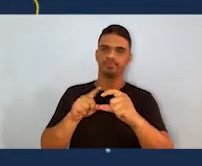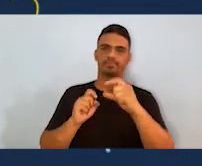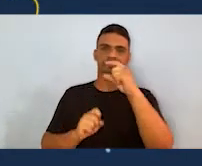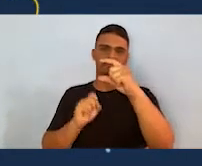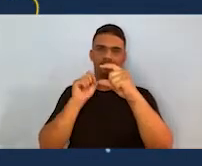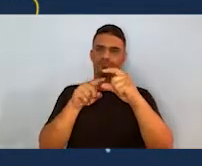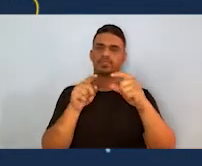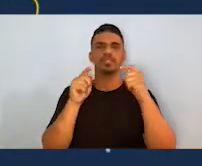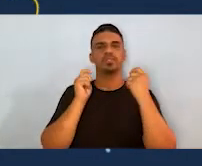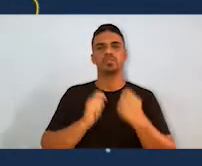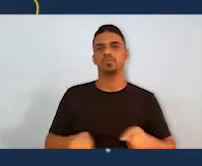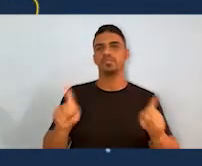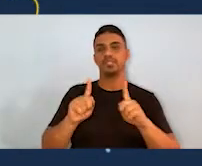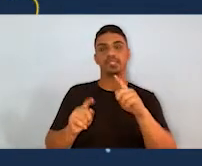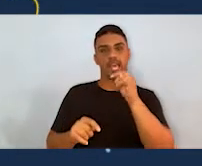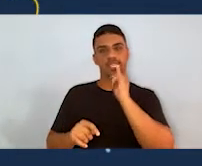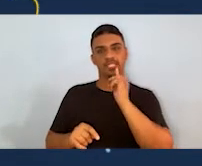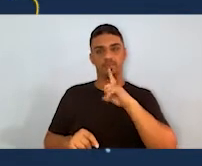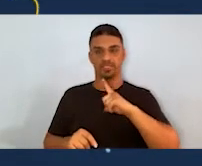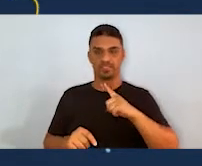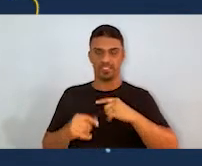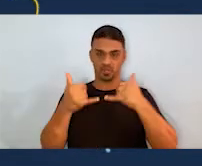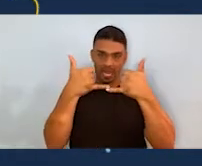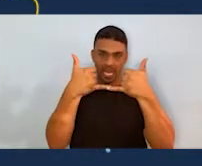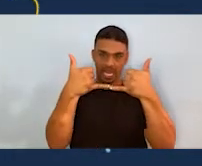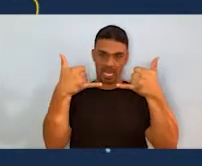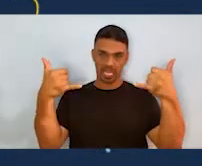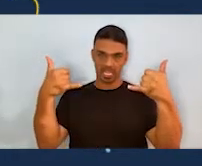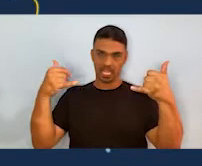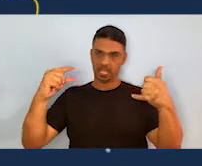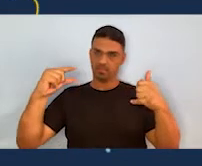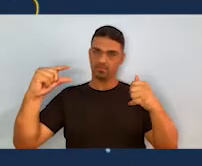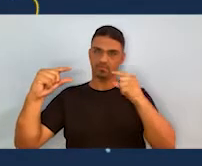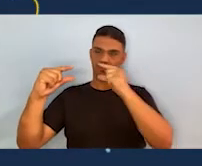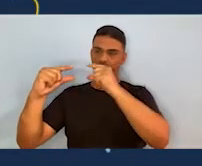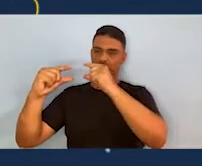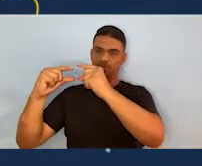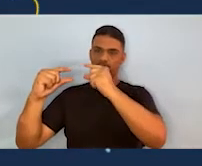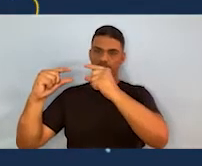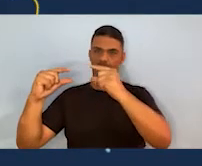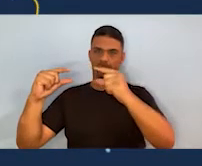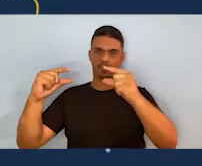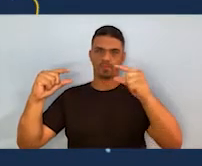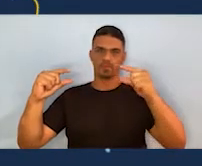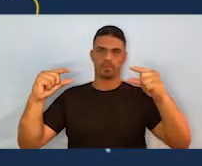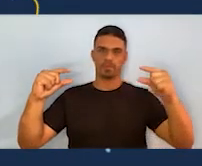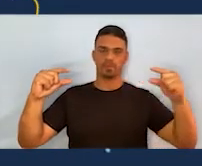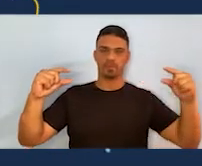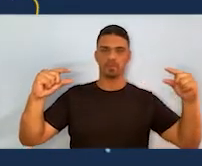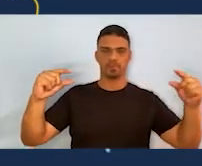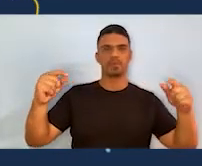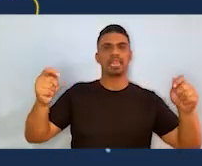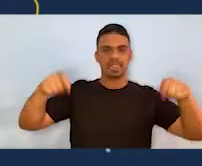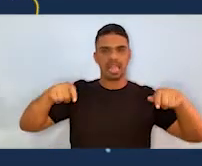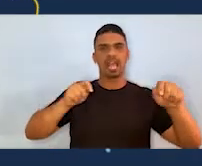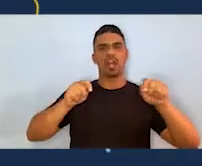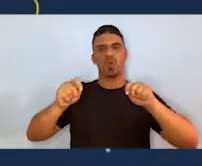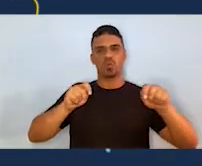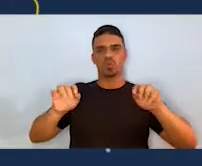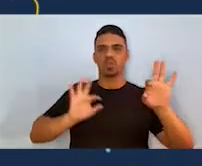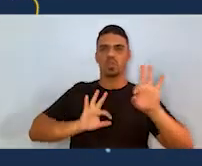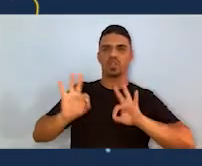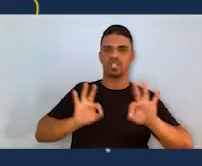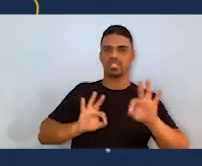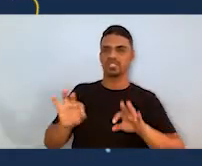tenha vários pixels e que você consiga ver aqueles pixels, você ainda tem o controle sobre eles, mas é um controle um pouco mais ágil, um